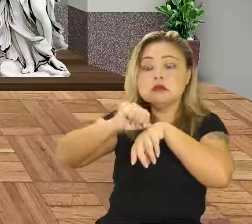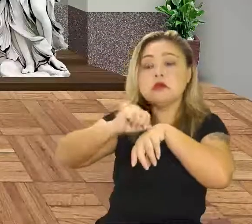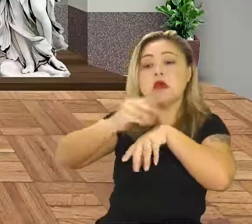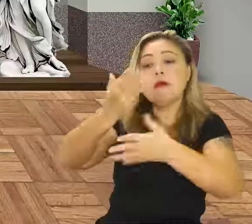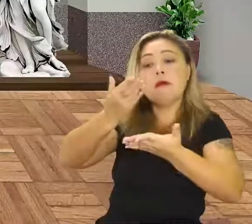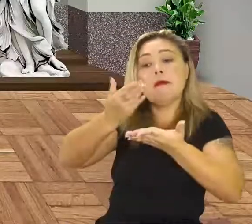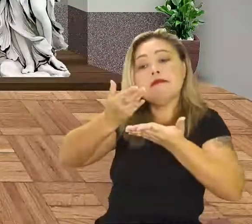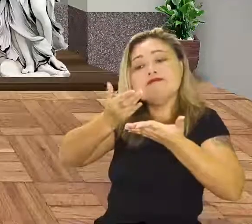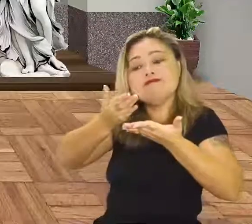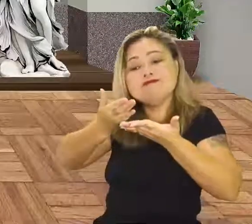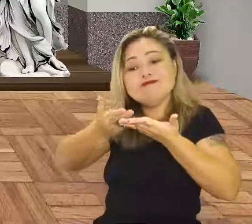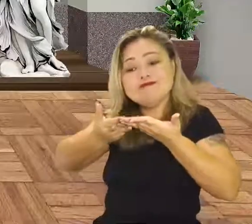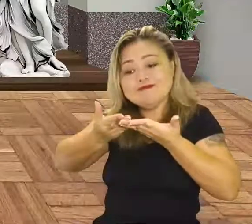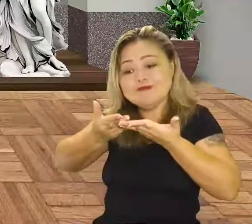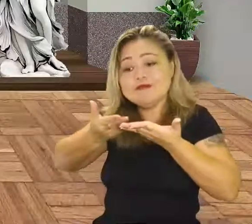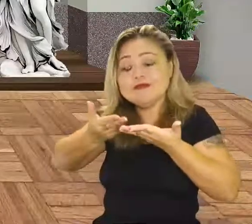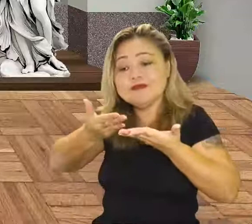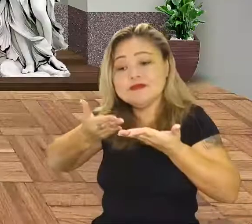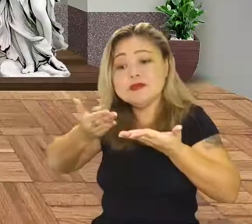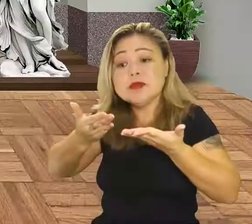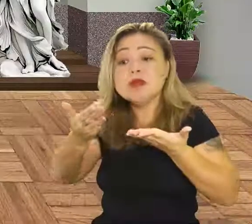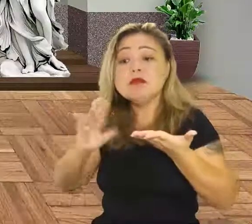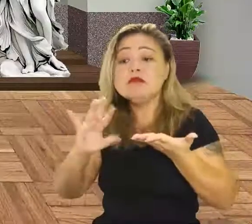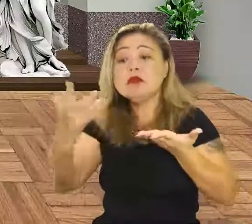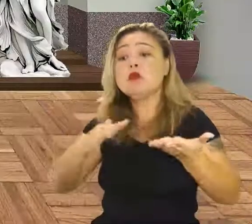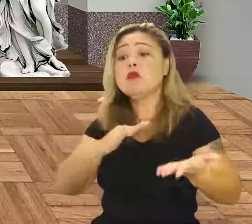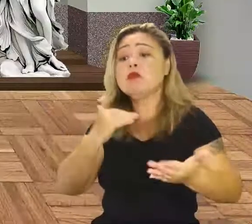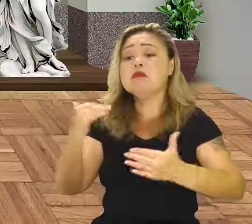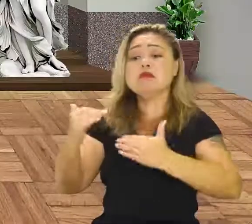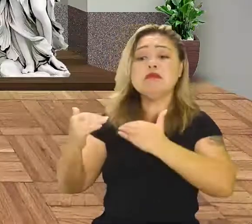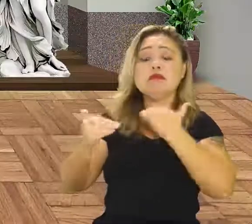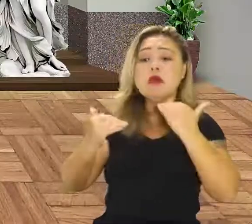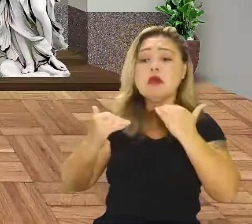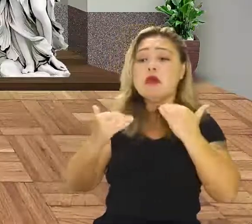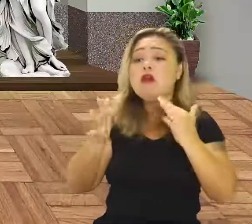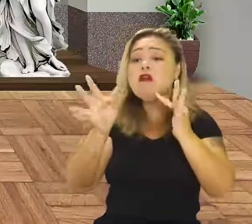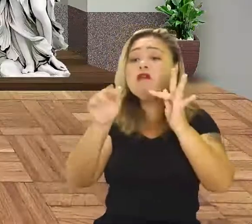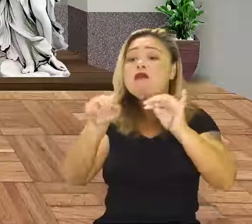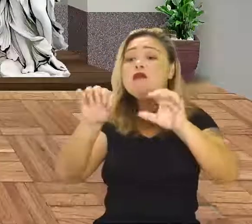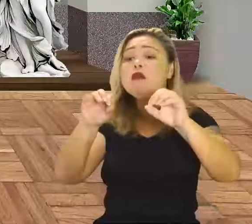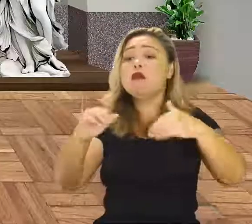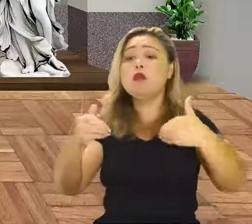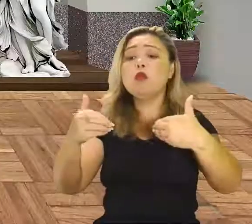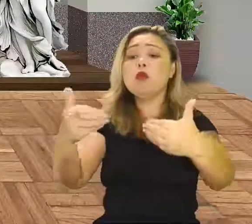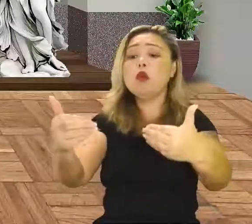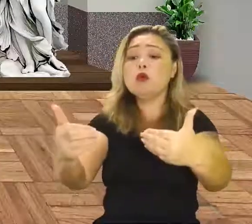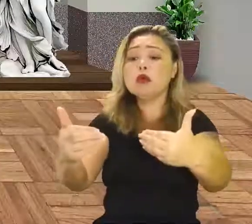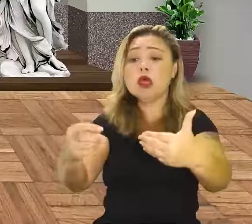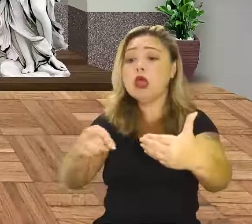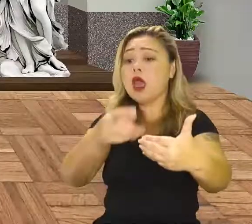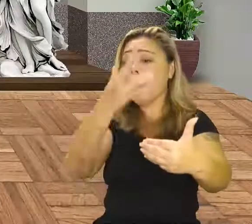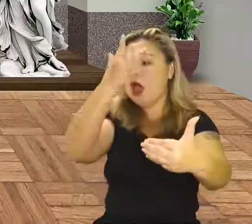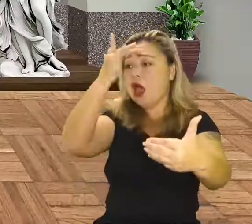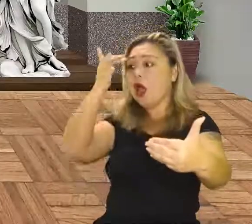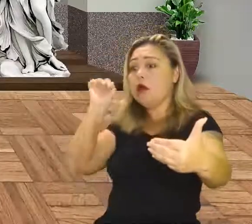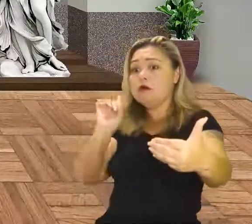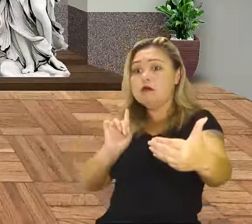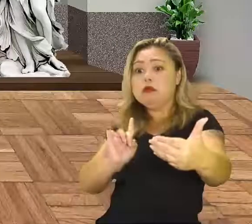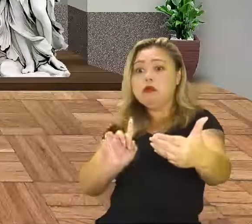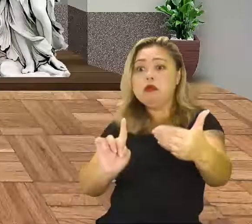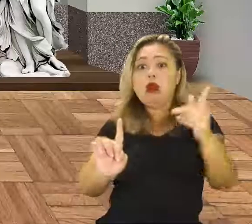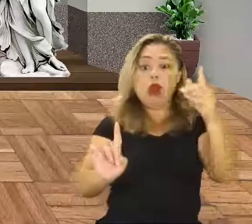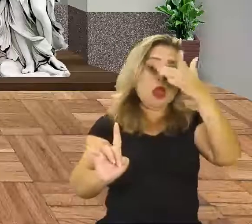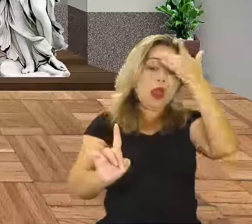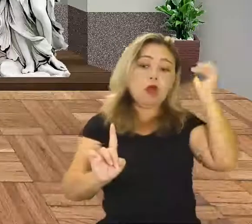perder vidas nesse fronte. Um fronte que quem ia para o fronte não sabia por que os generais